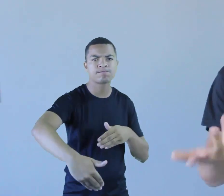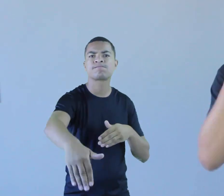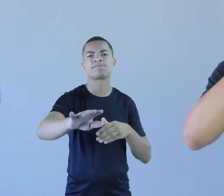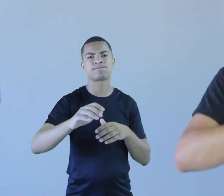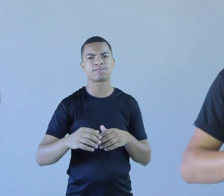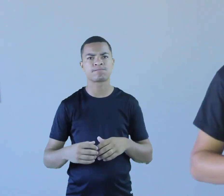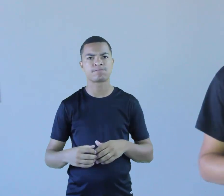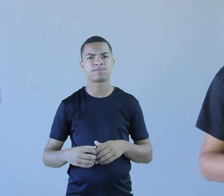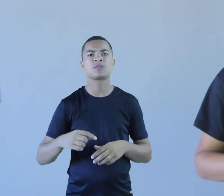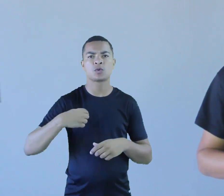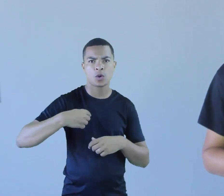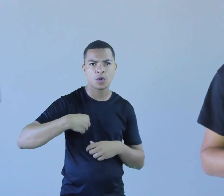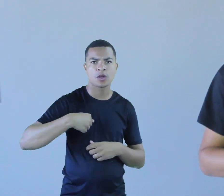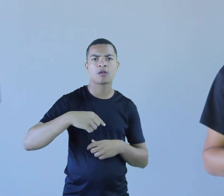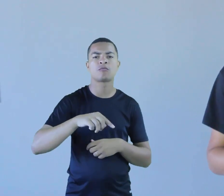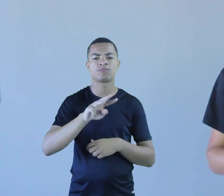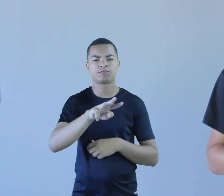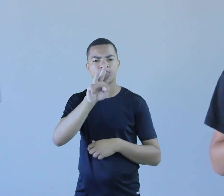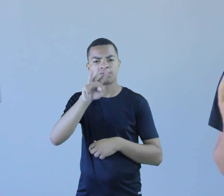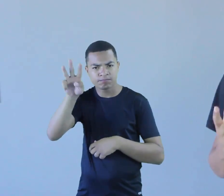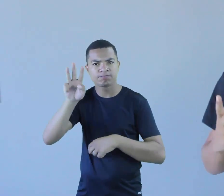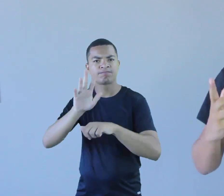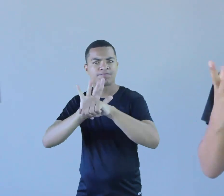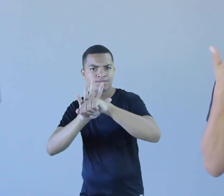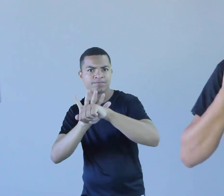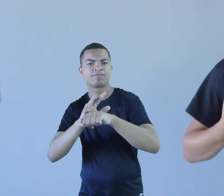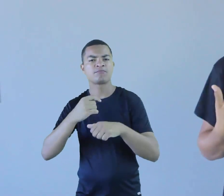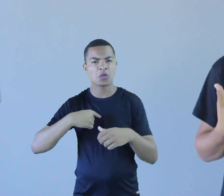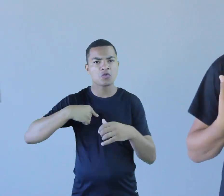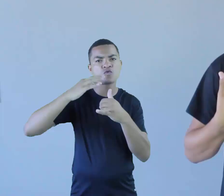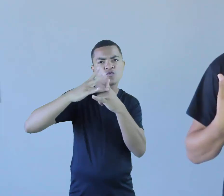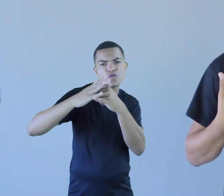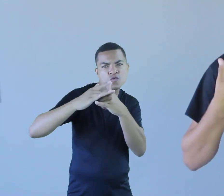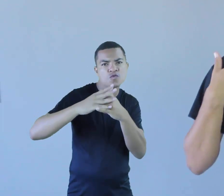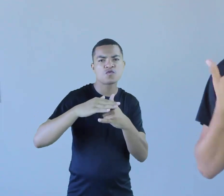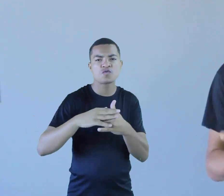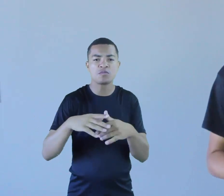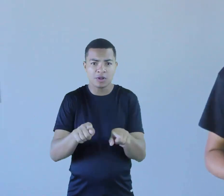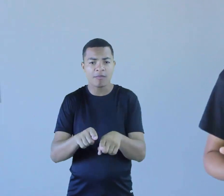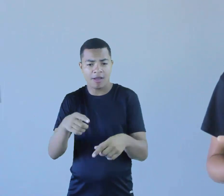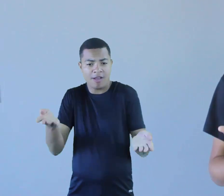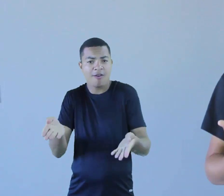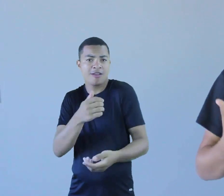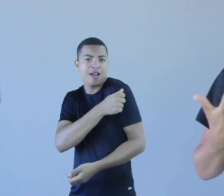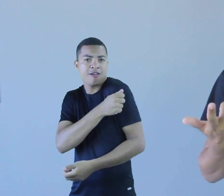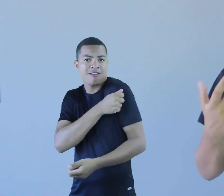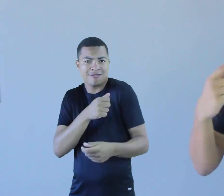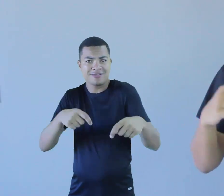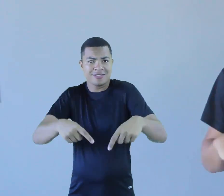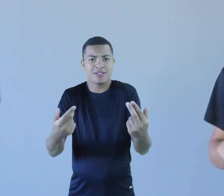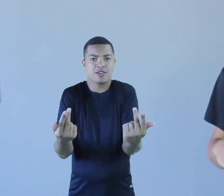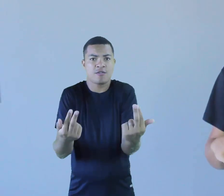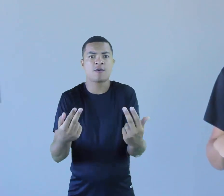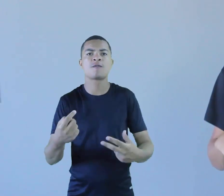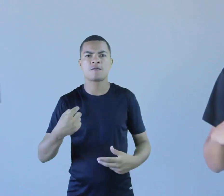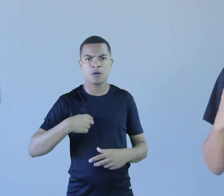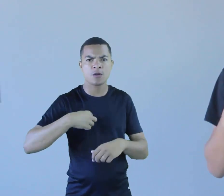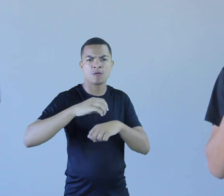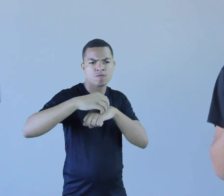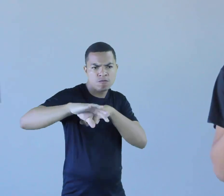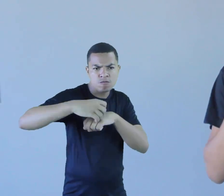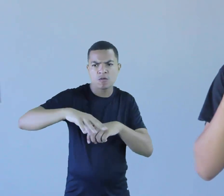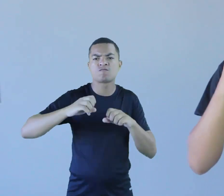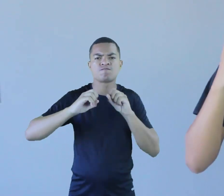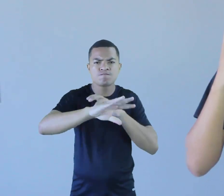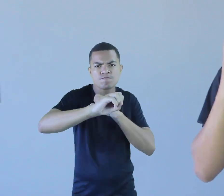fazer é passar meu conhecimento para frente. Então, através do meu site, do meu canal do YouTube e eventos como esse, eu